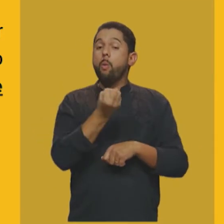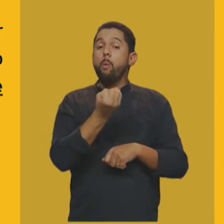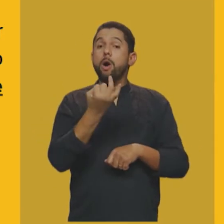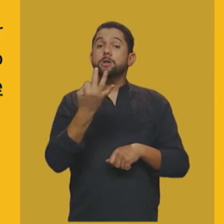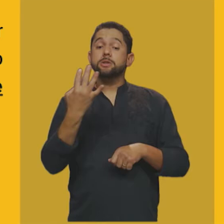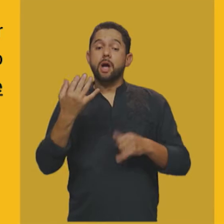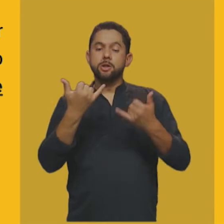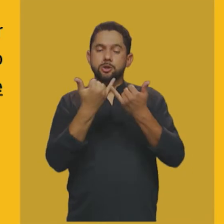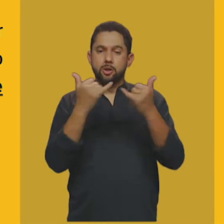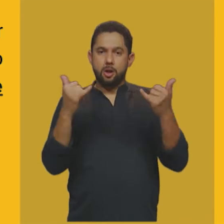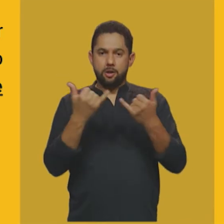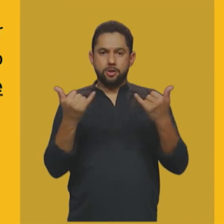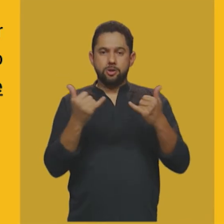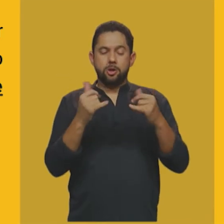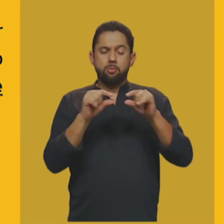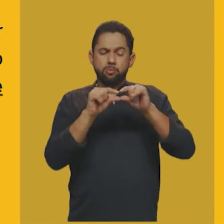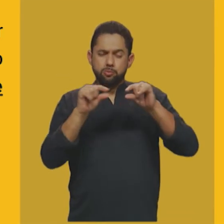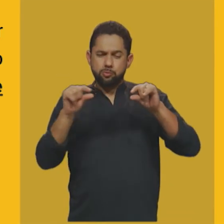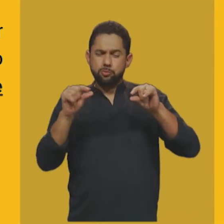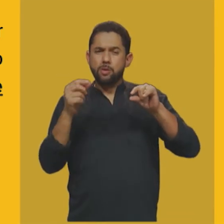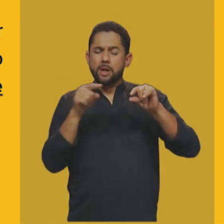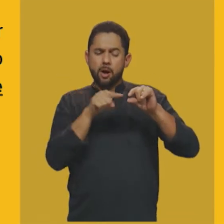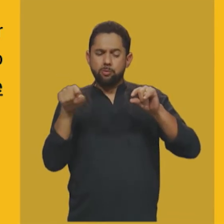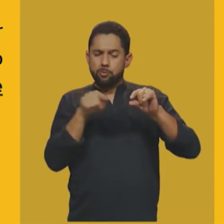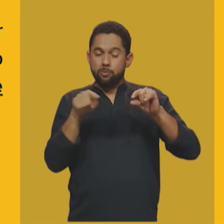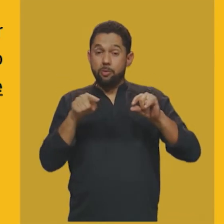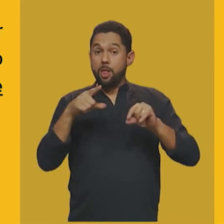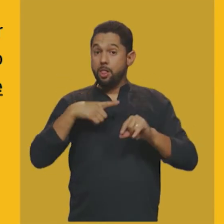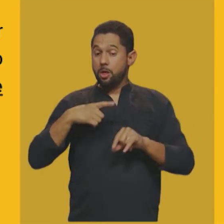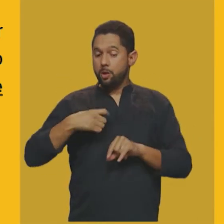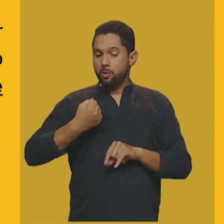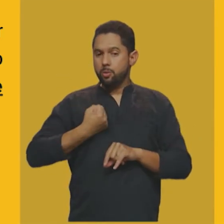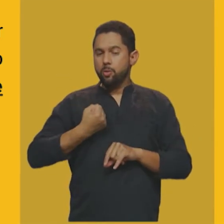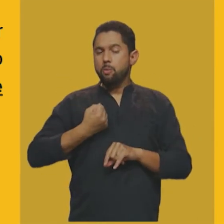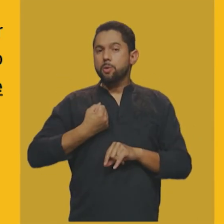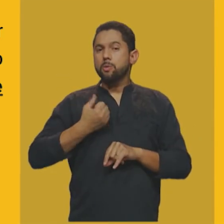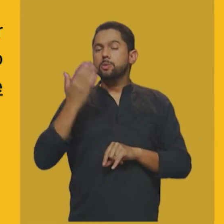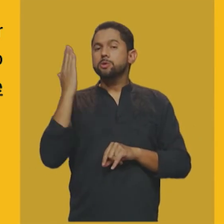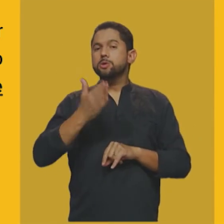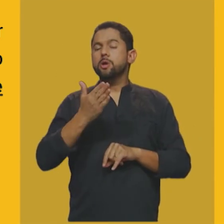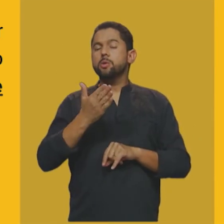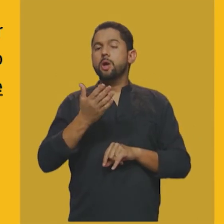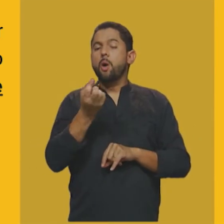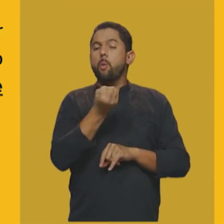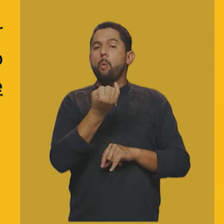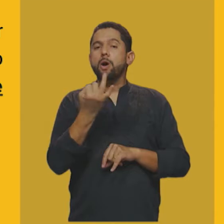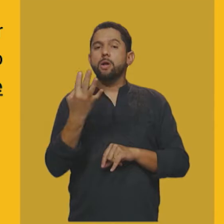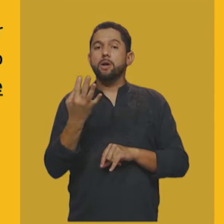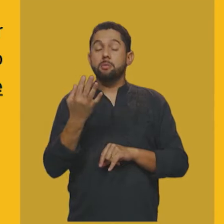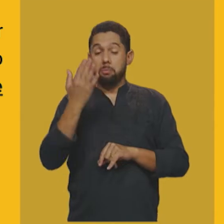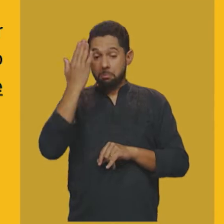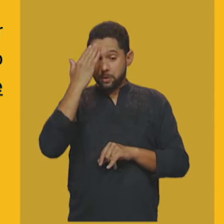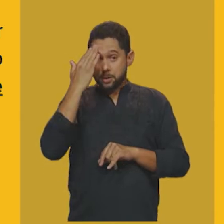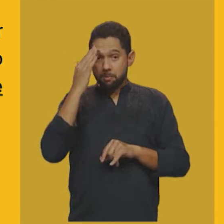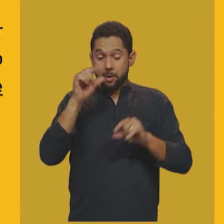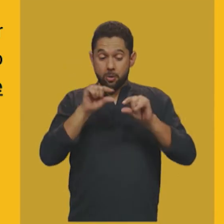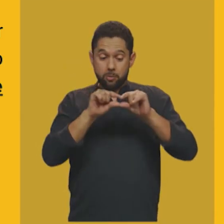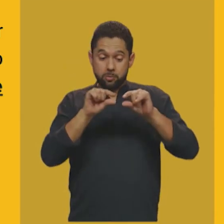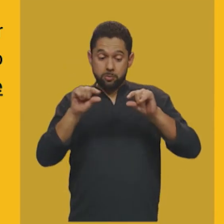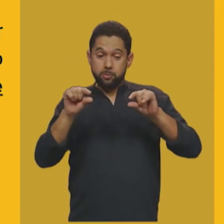ele fornece valores diretos de corrente elétrica. E para a gente medir a corrente elétrica que passa